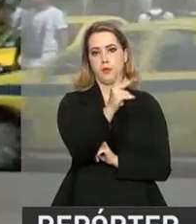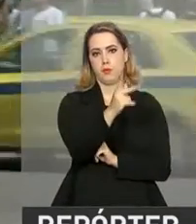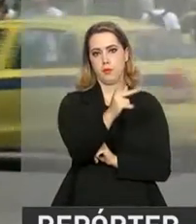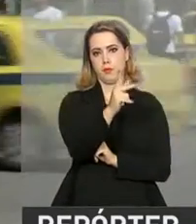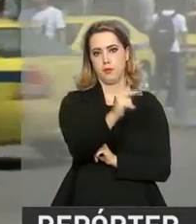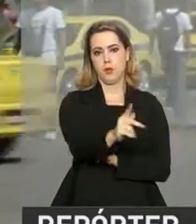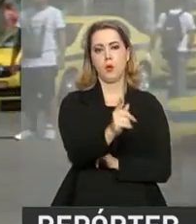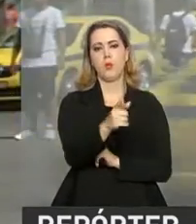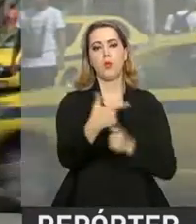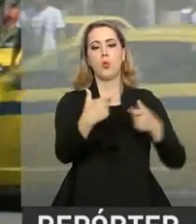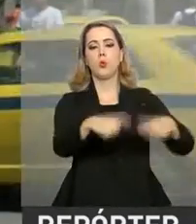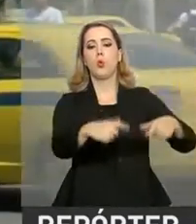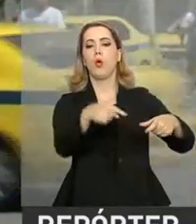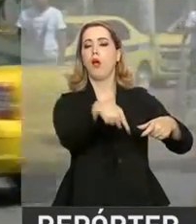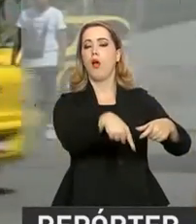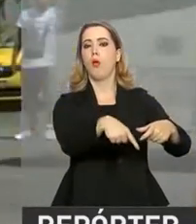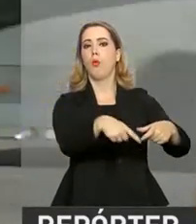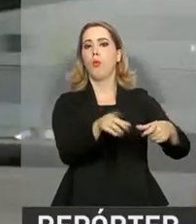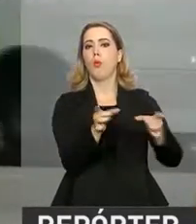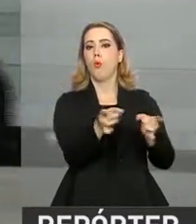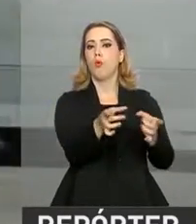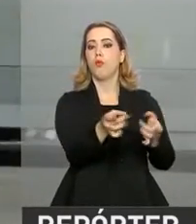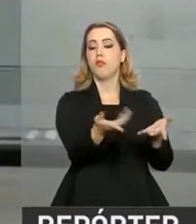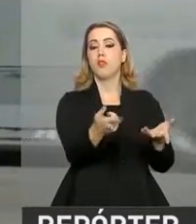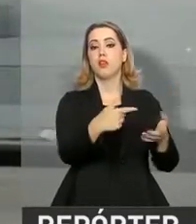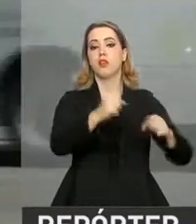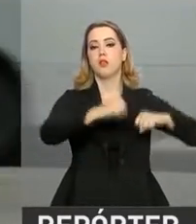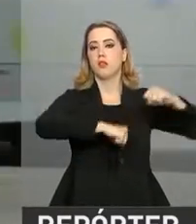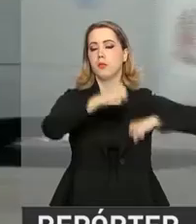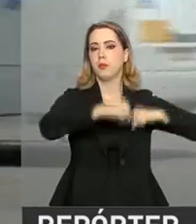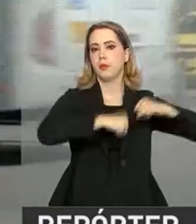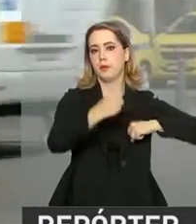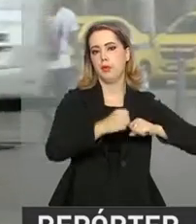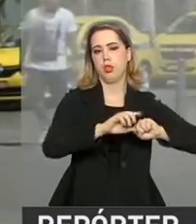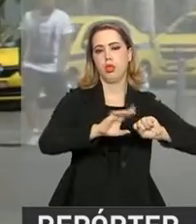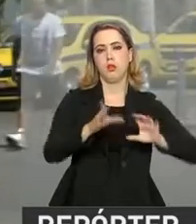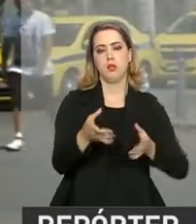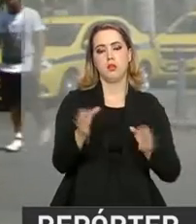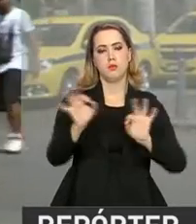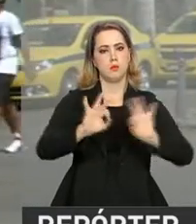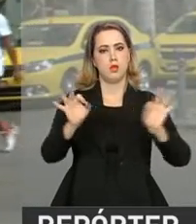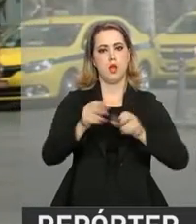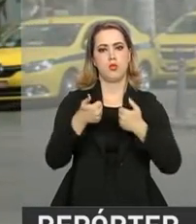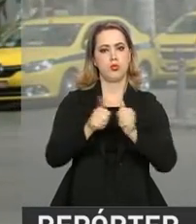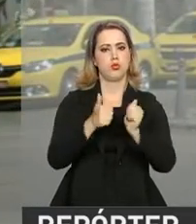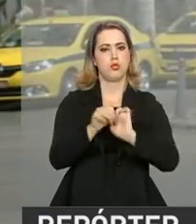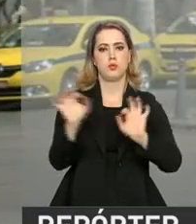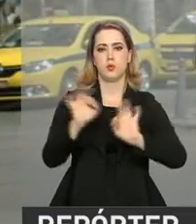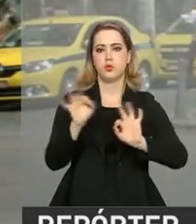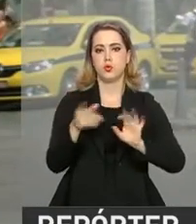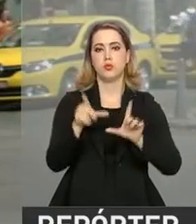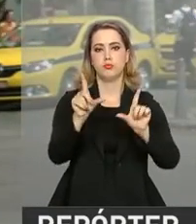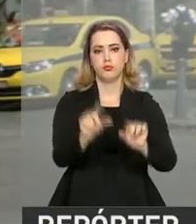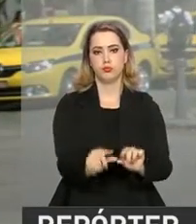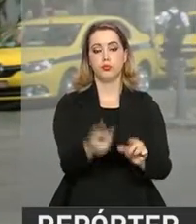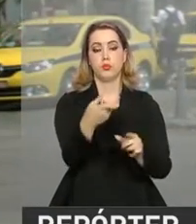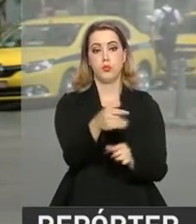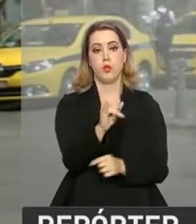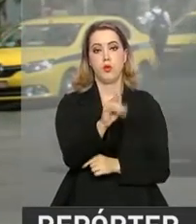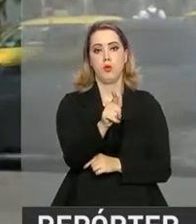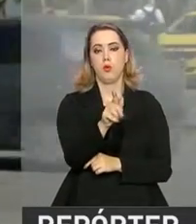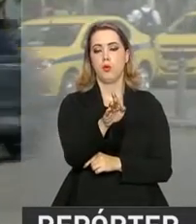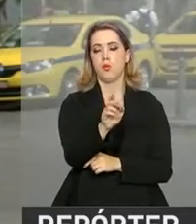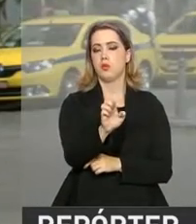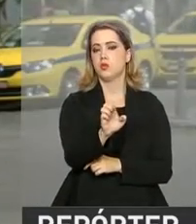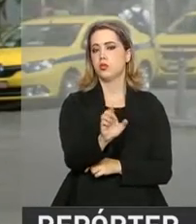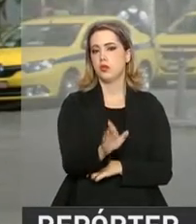porta de fábrica ou seja sem frete stare faz ou impostos para acompanhar essas mudanças o ibge investiga